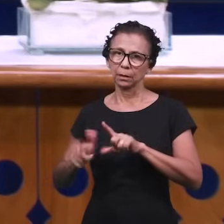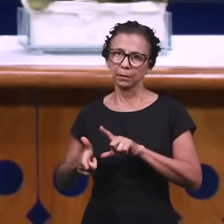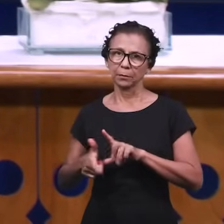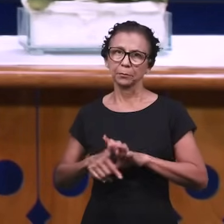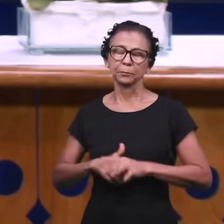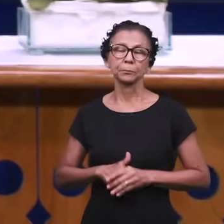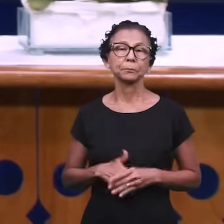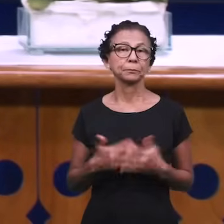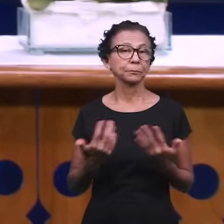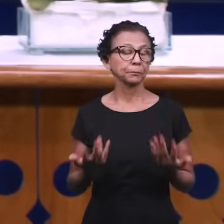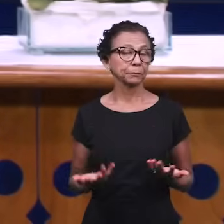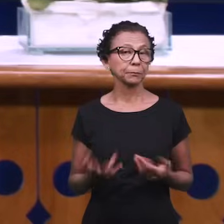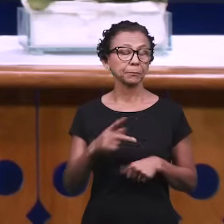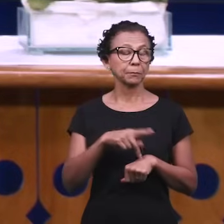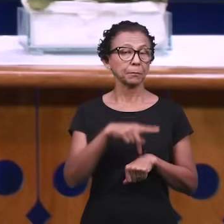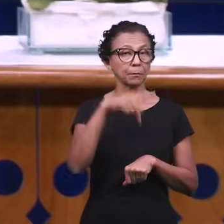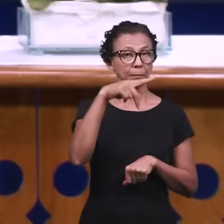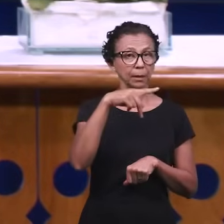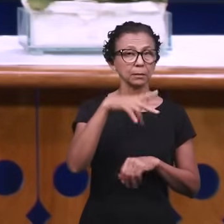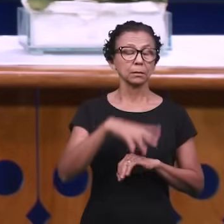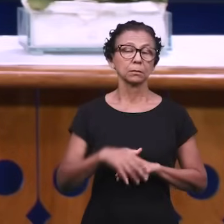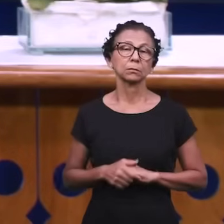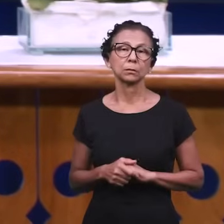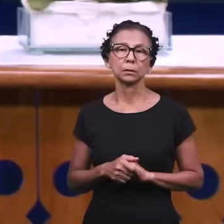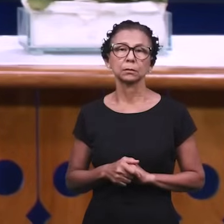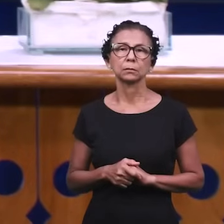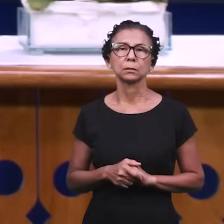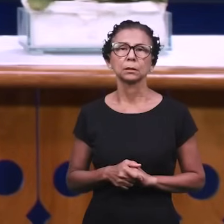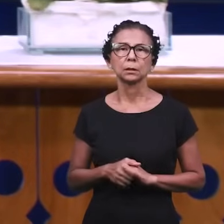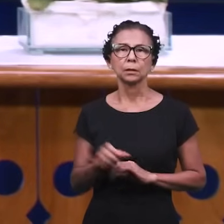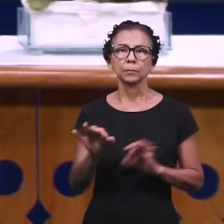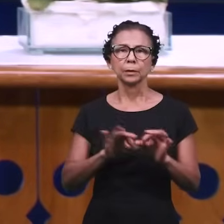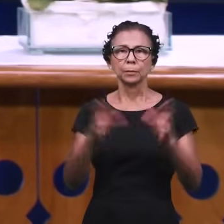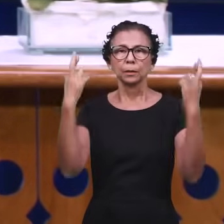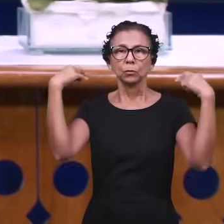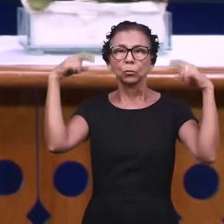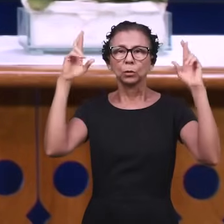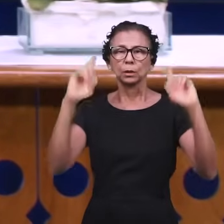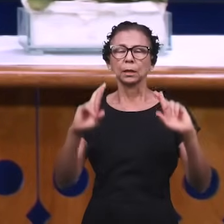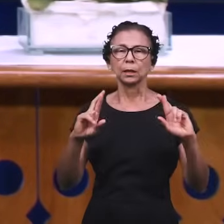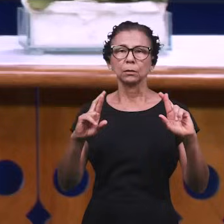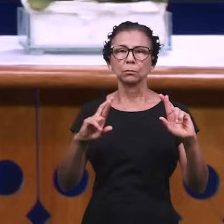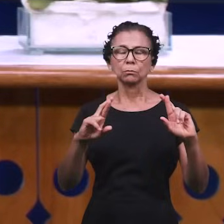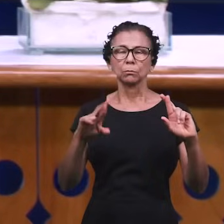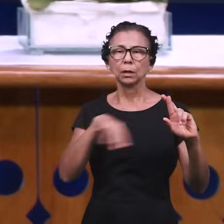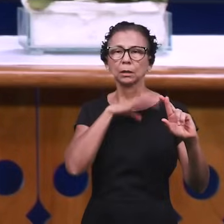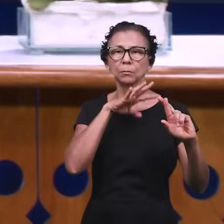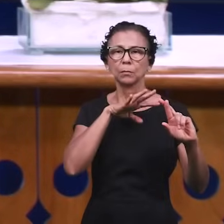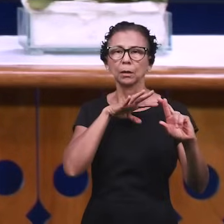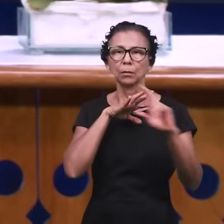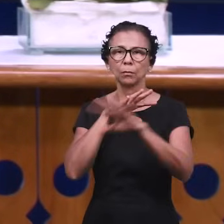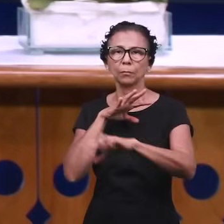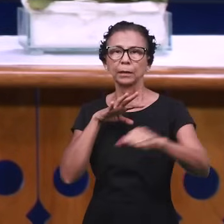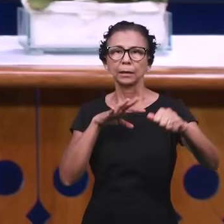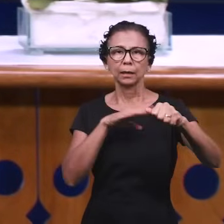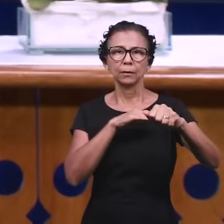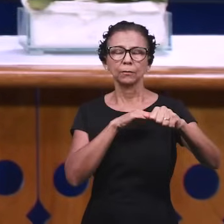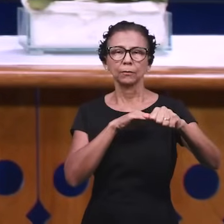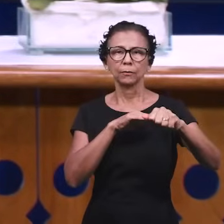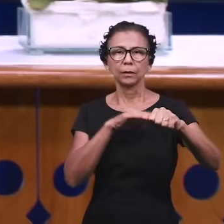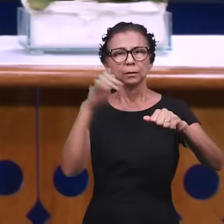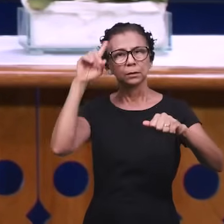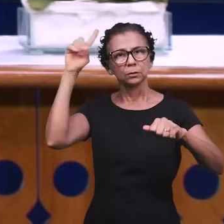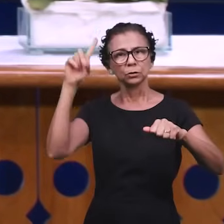também era assim. De forma que a Páscoa, o cordeiro era sacrificado